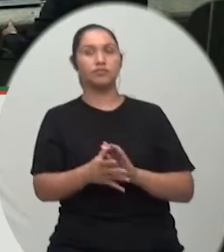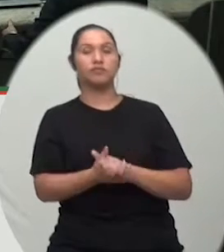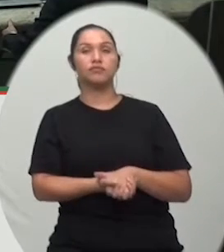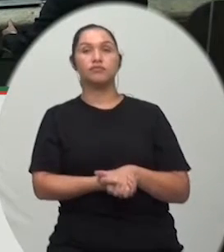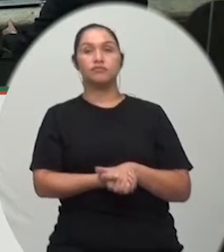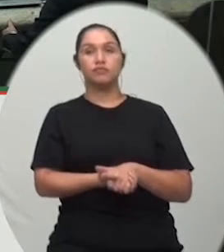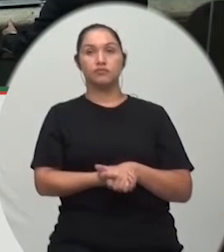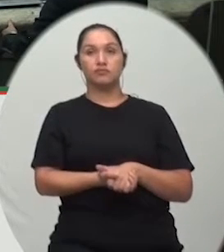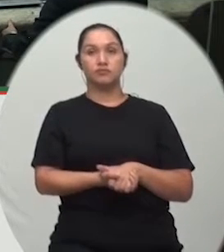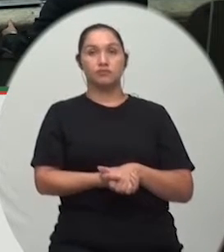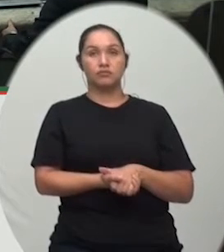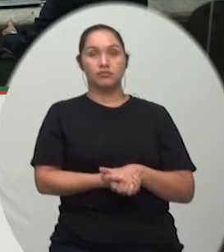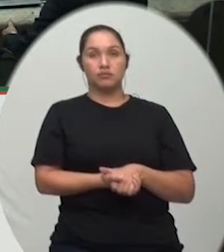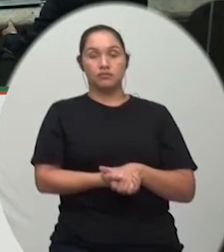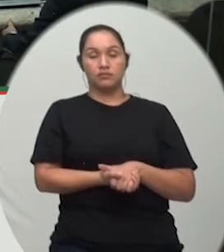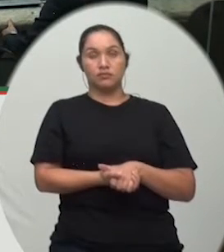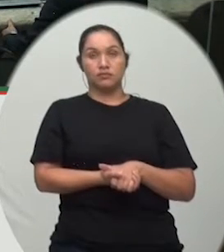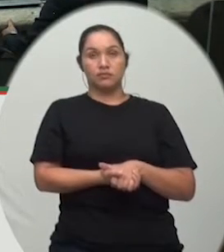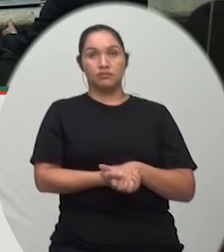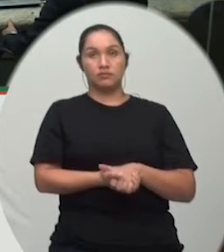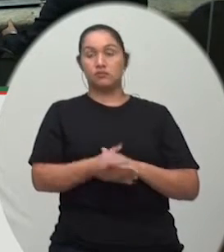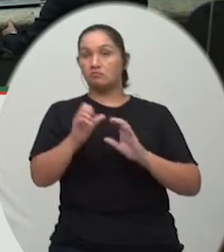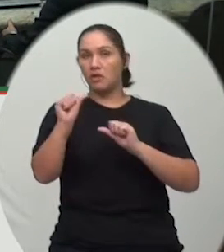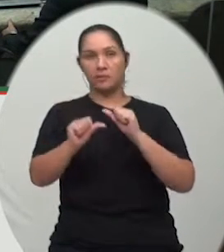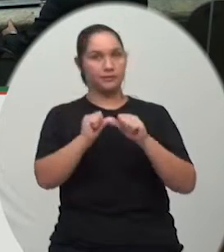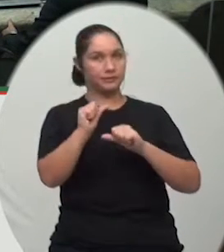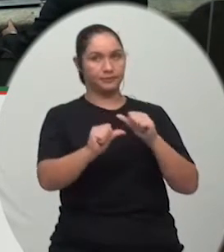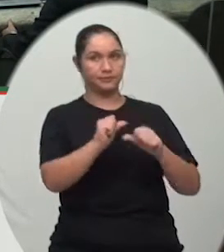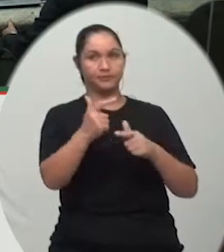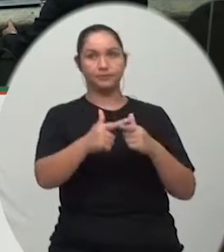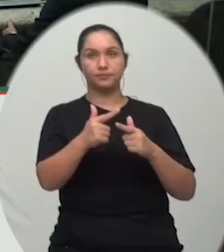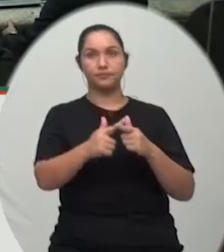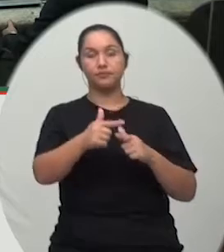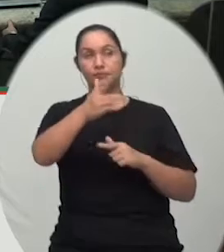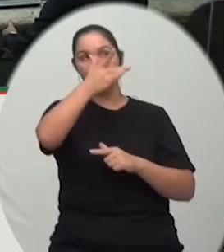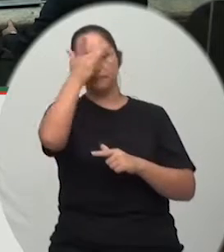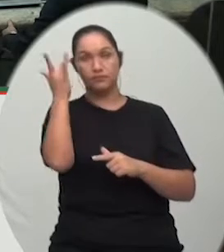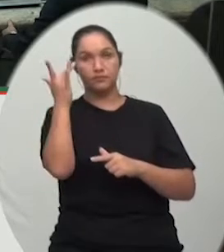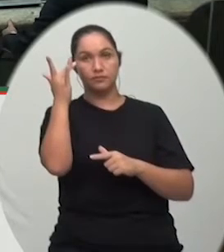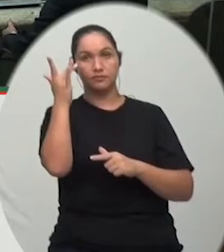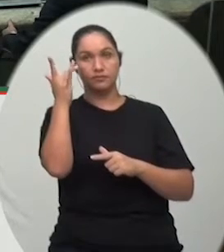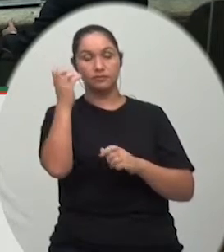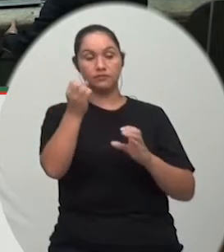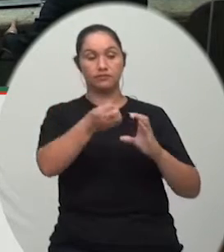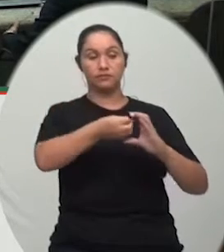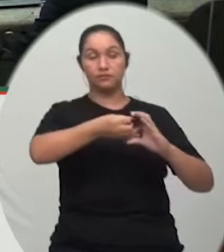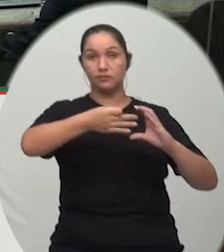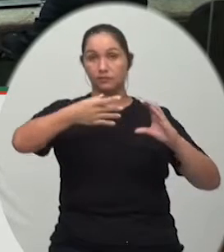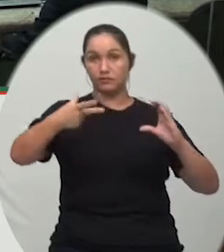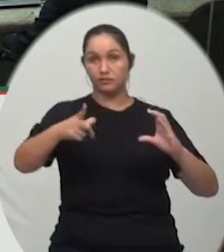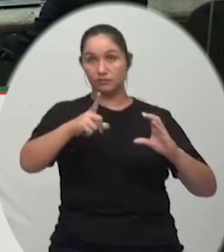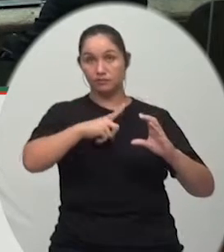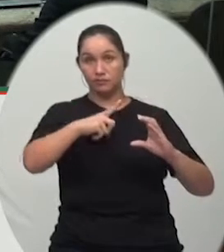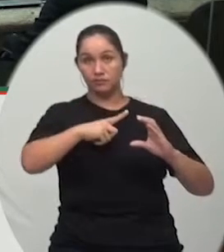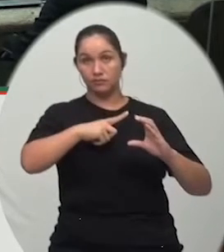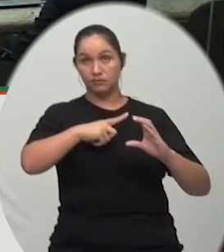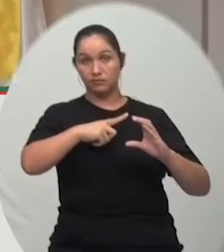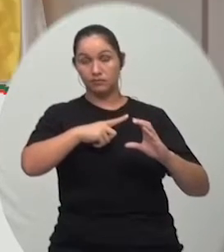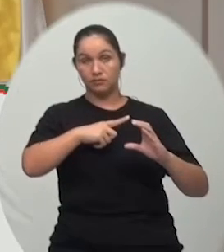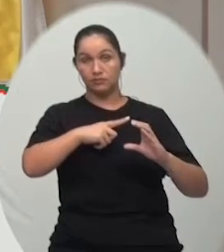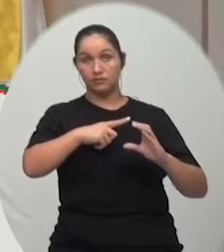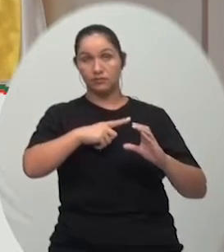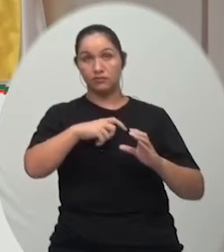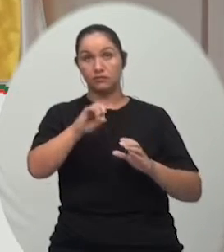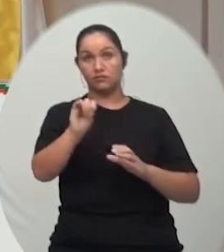Isso. Então, não vai alterar, porque se a pessoa se enquadra dentro dos critérios no que diz respeito à isenção